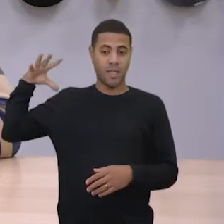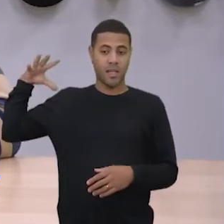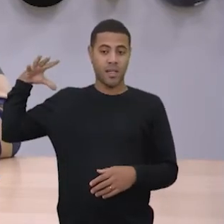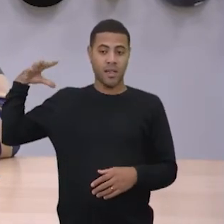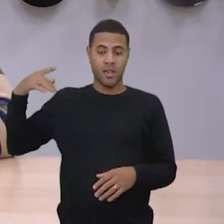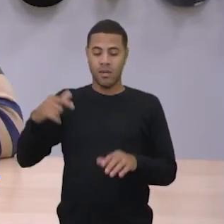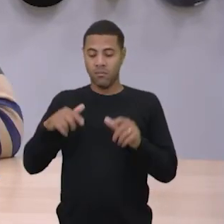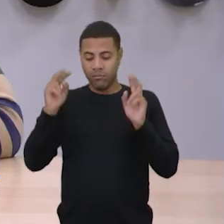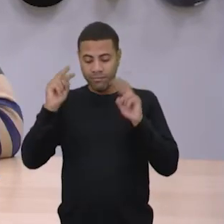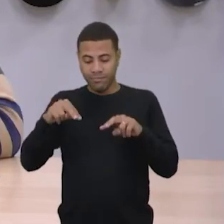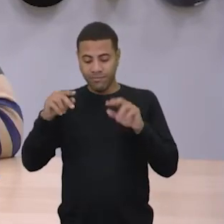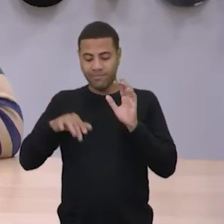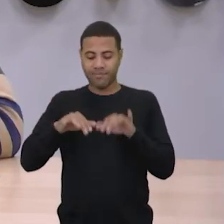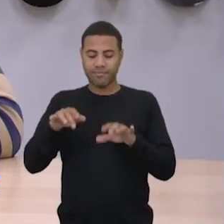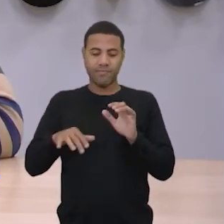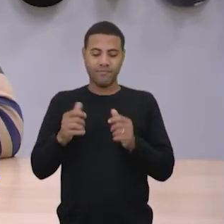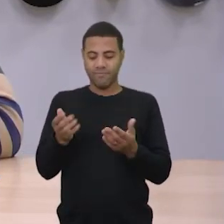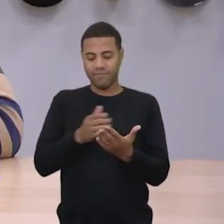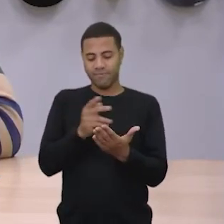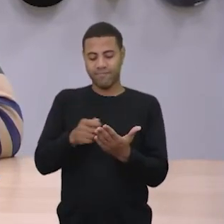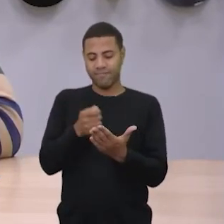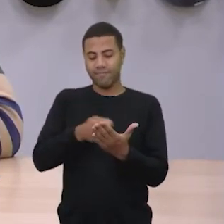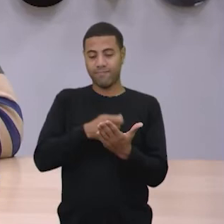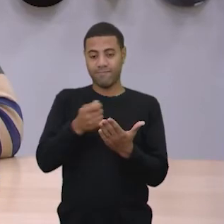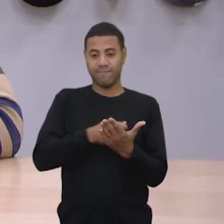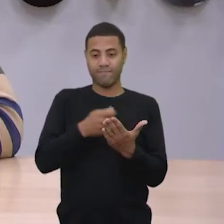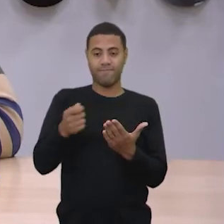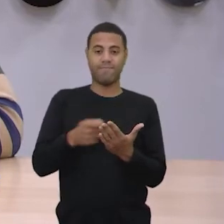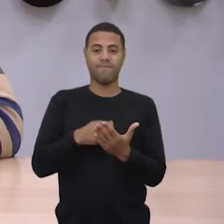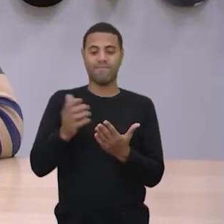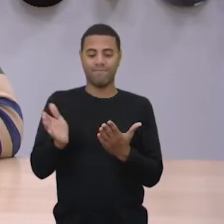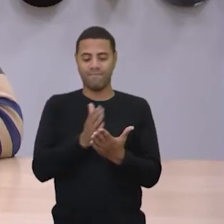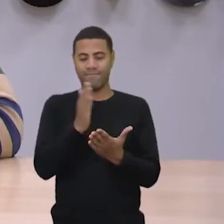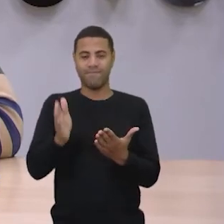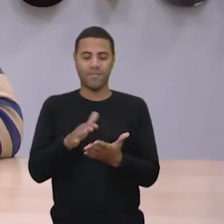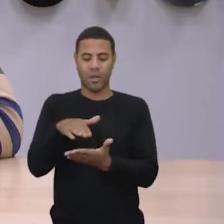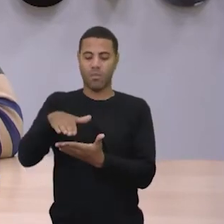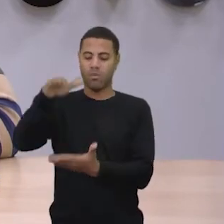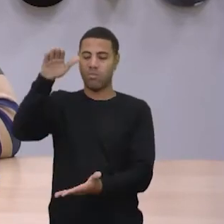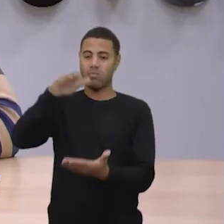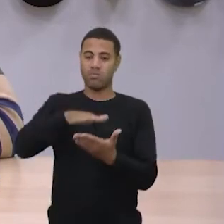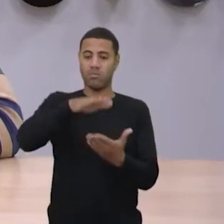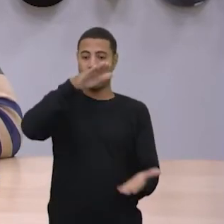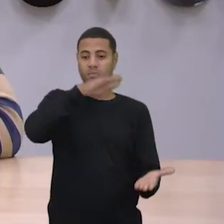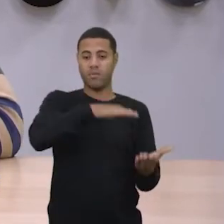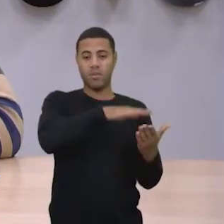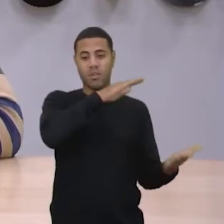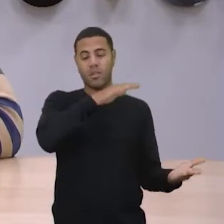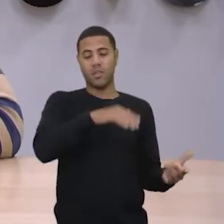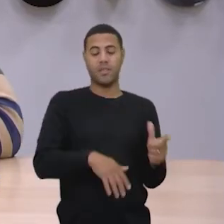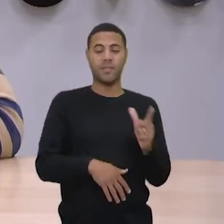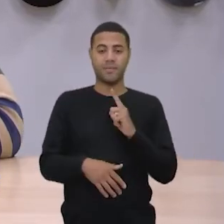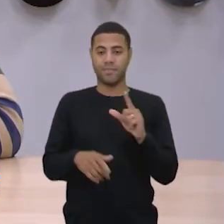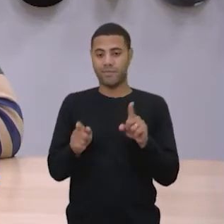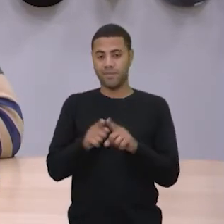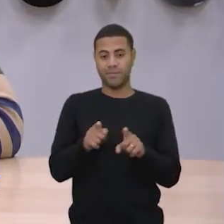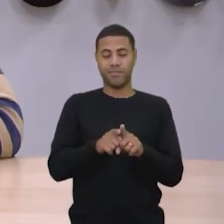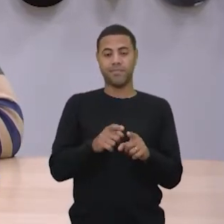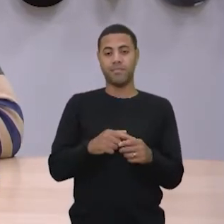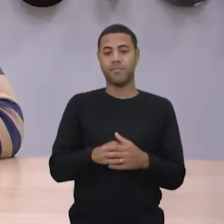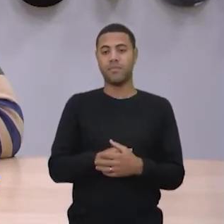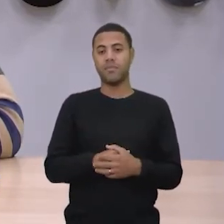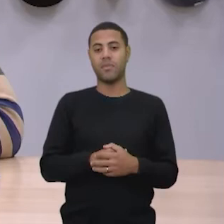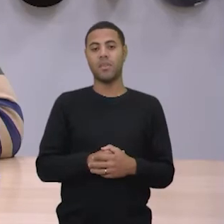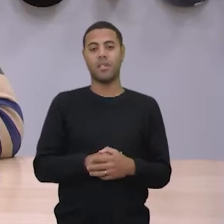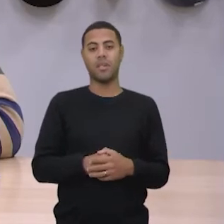seu escritório de trabalho, né, muitos cadernos, muitas anotações, ele anotava, ele fazia a conta